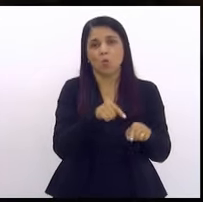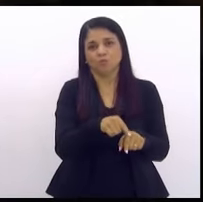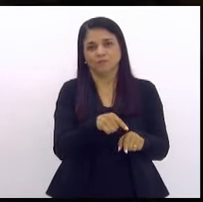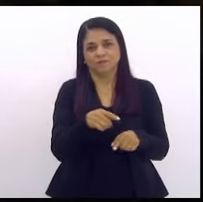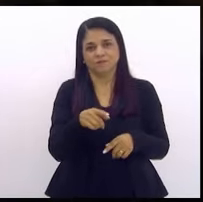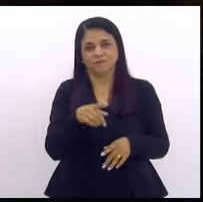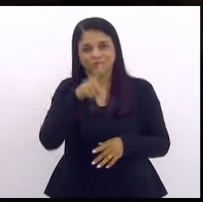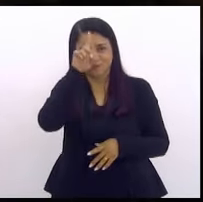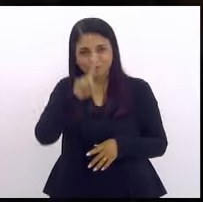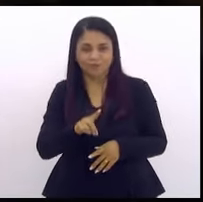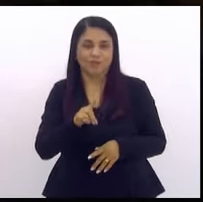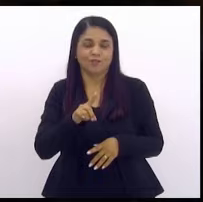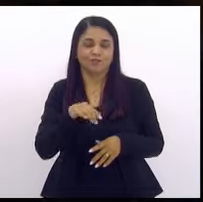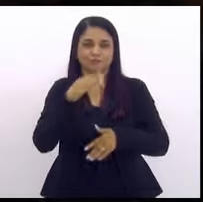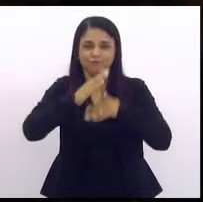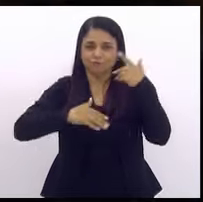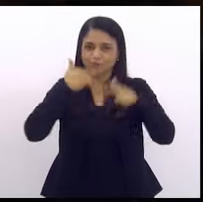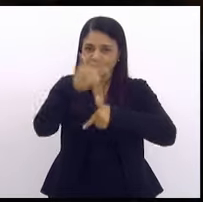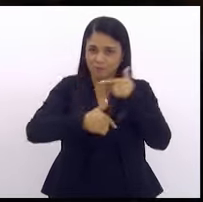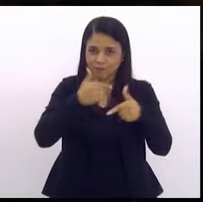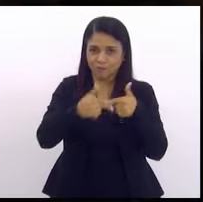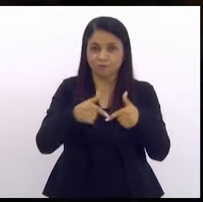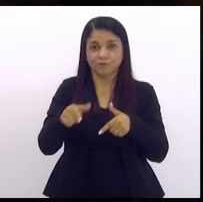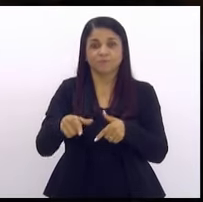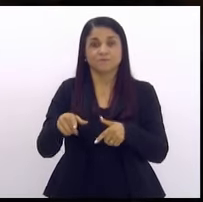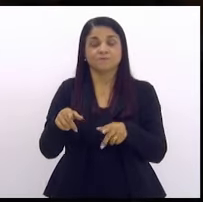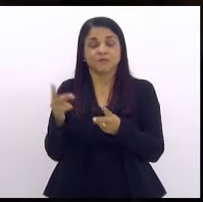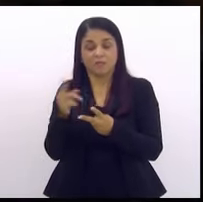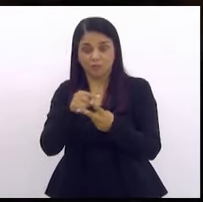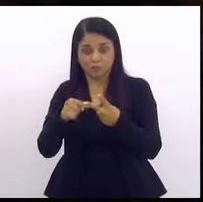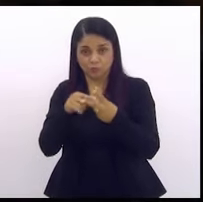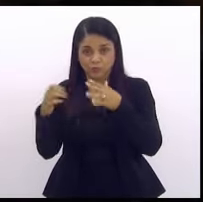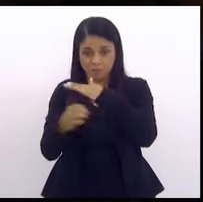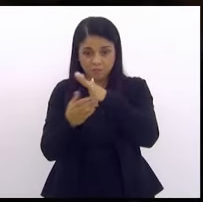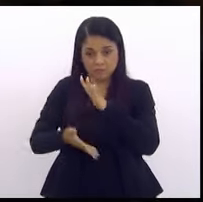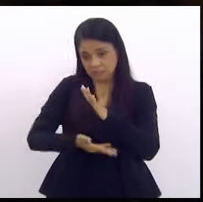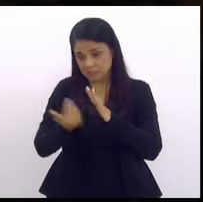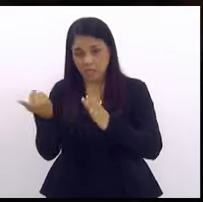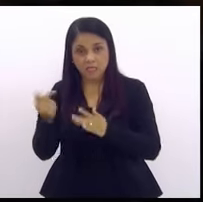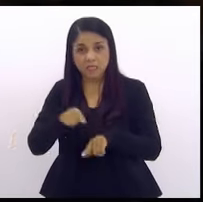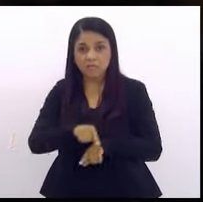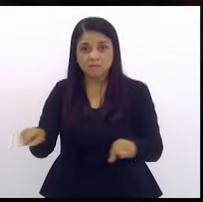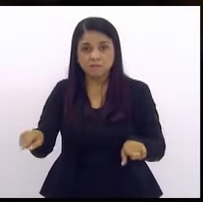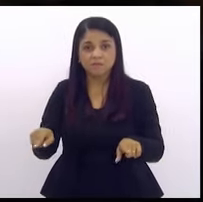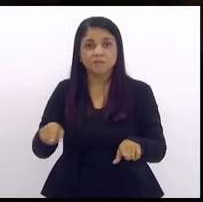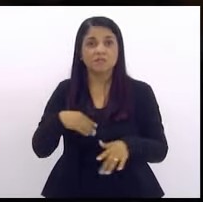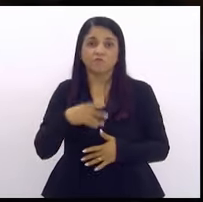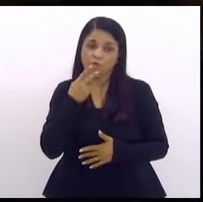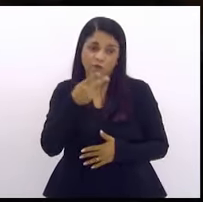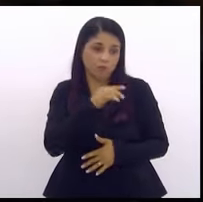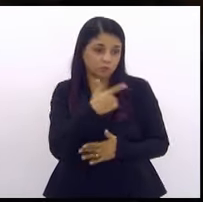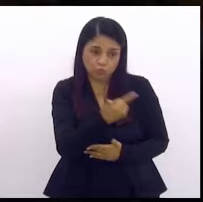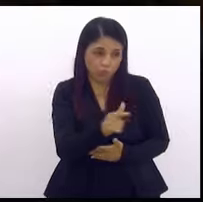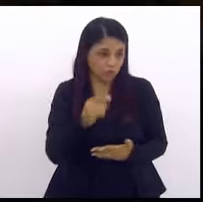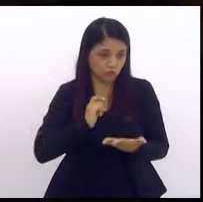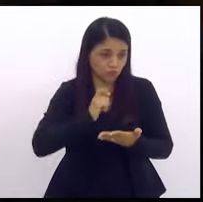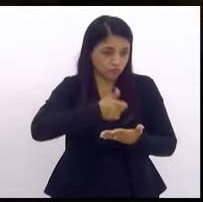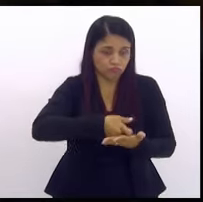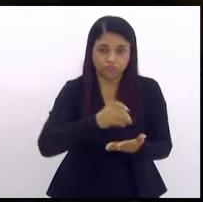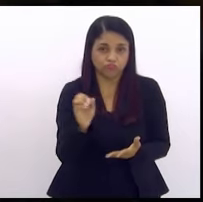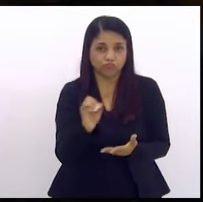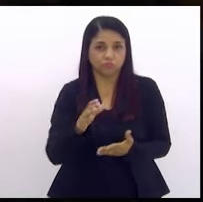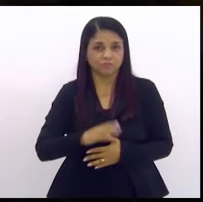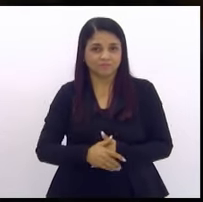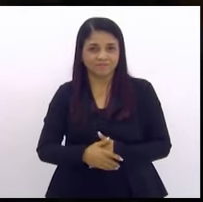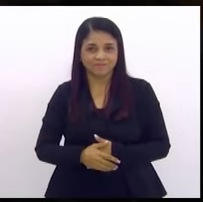governo municipal, a justiça vai determinar que a Petroíta e a Cascatinha saiam e eles vão dizer que não tem dinheiro para pagar vocês. Por isso a intervenção tem que